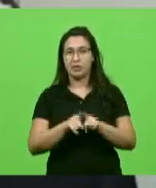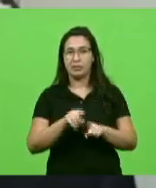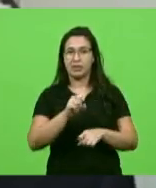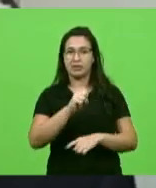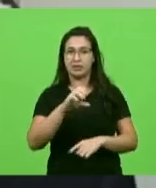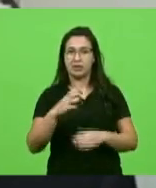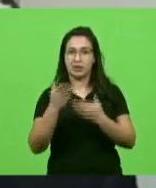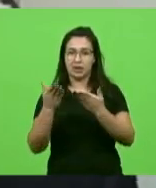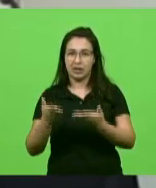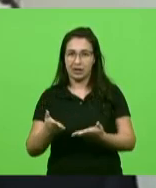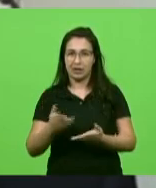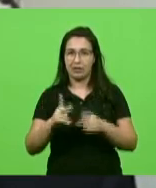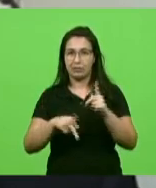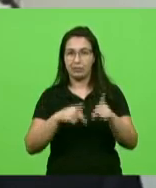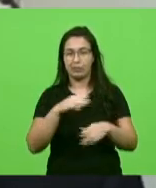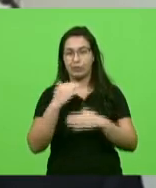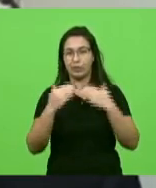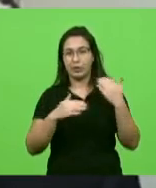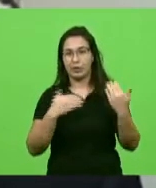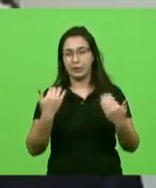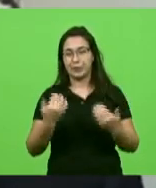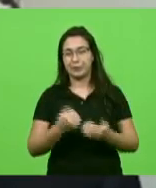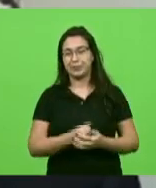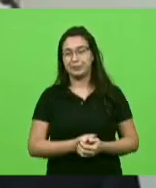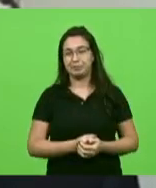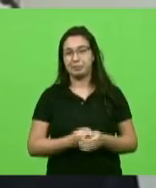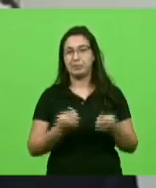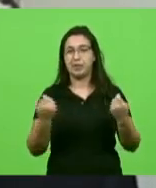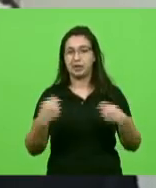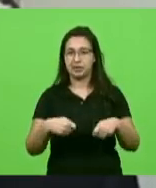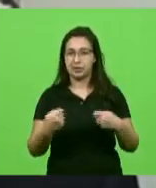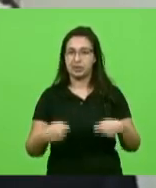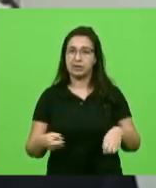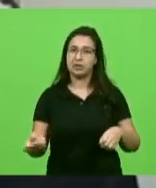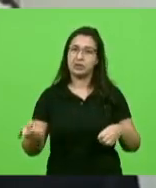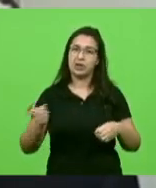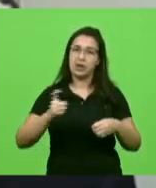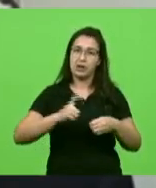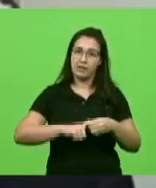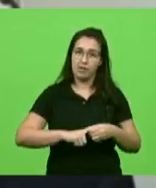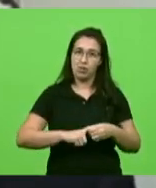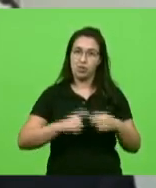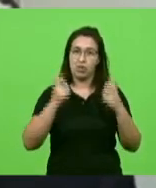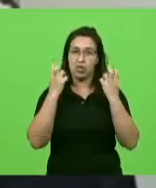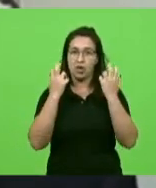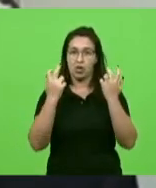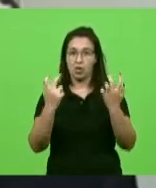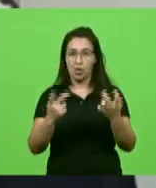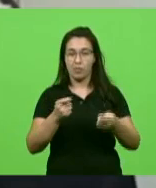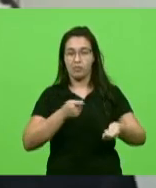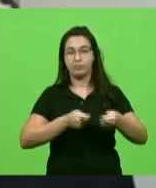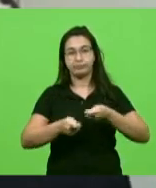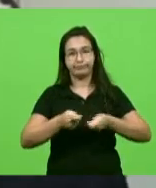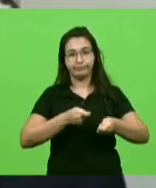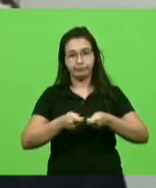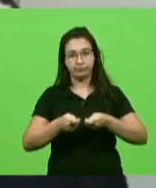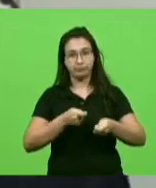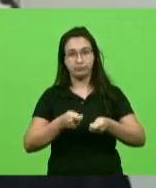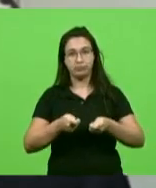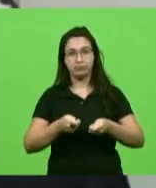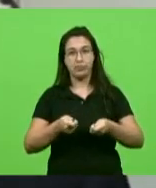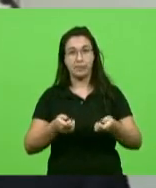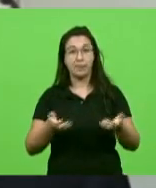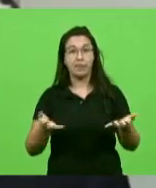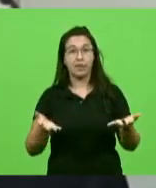nessa guerra contra o coronavírus precisamos restabelecer a normalidade administrativa estamos